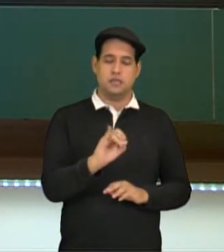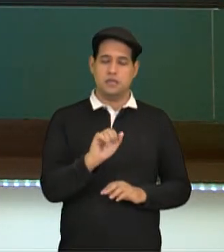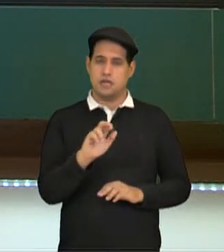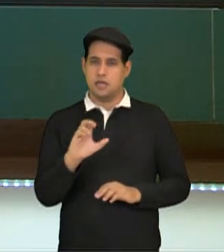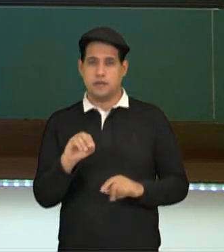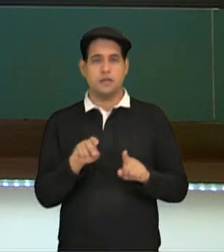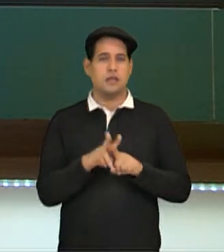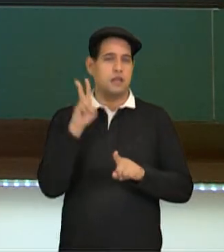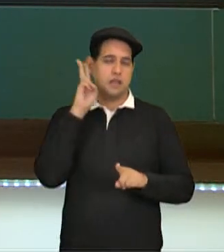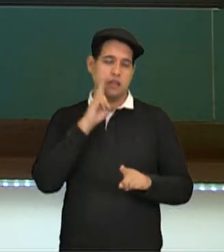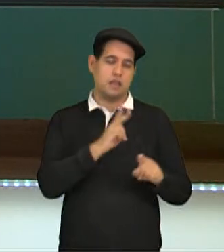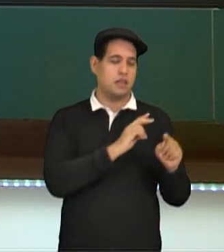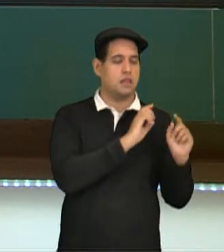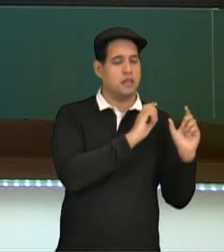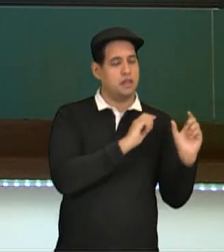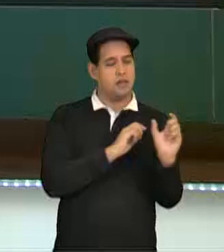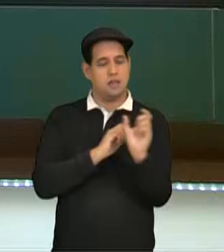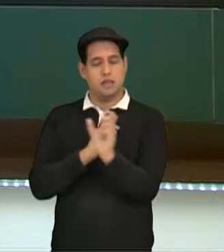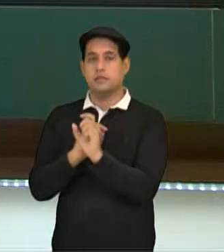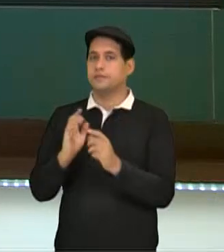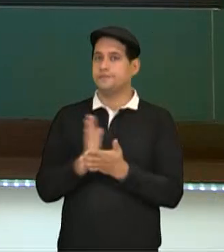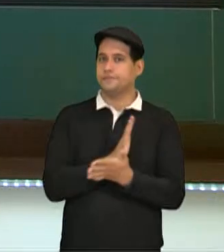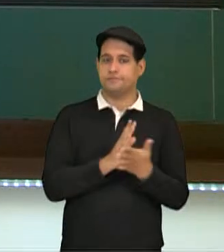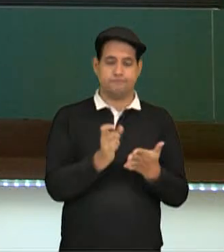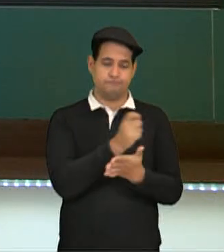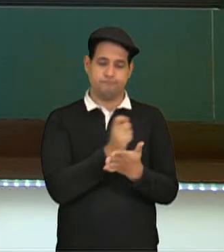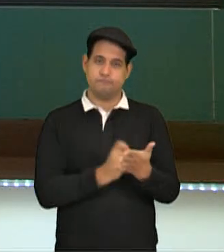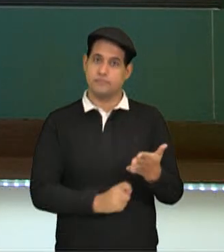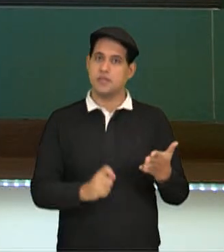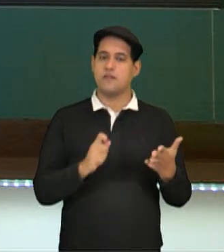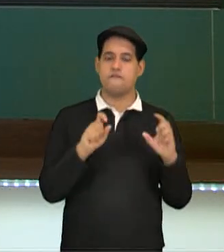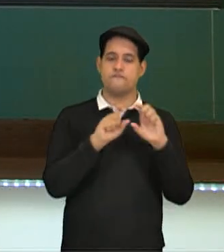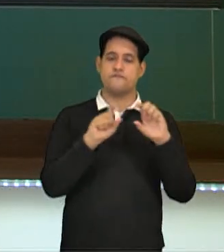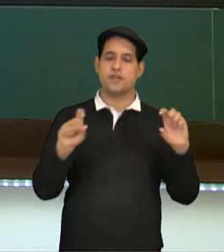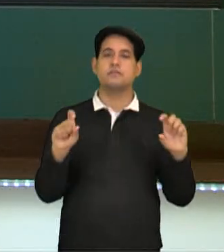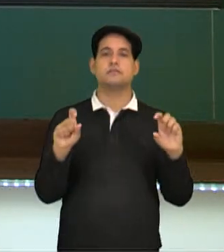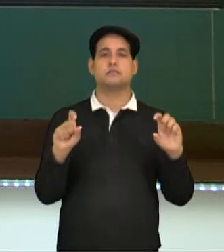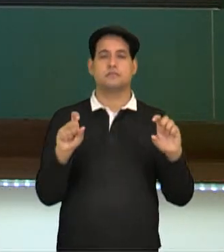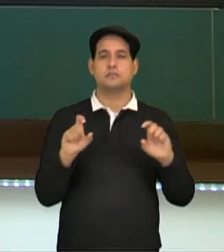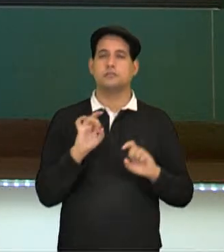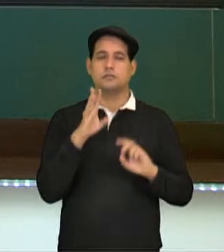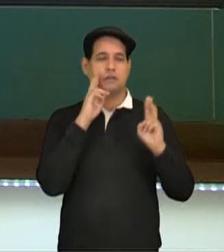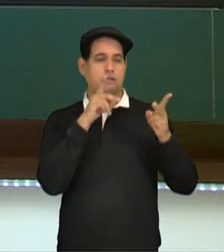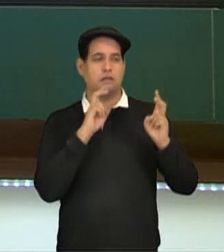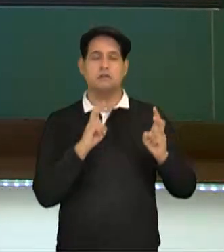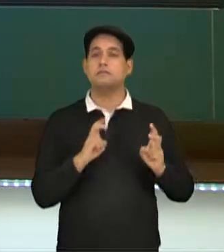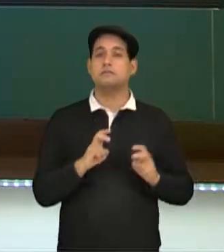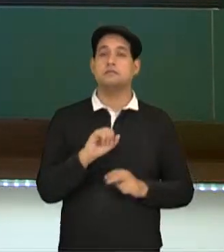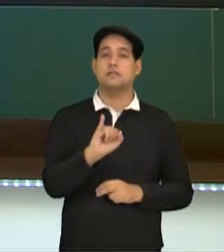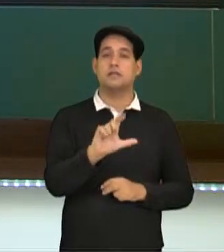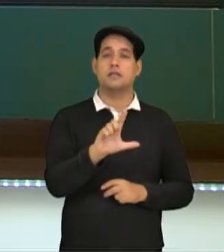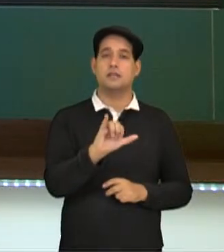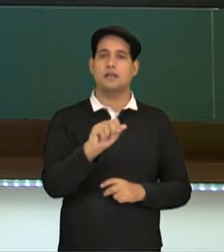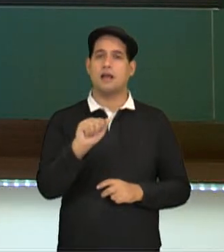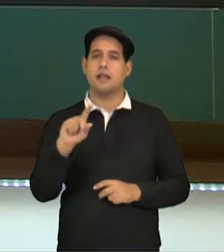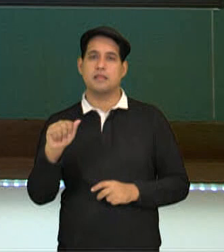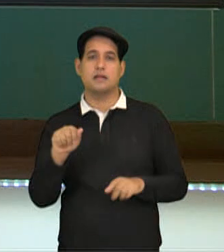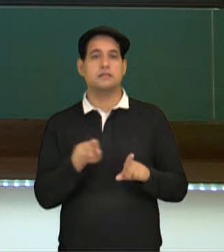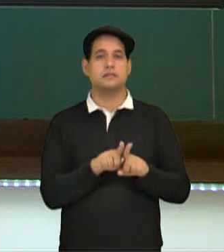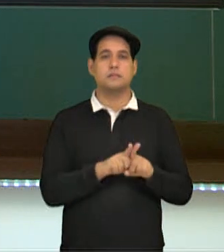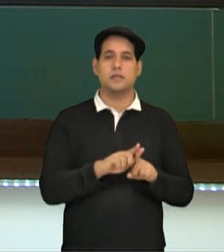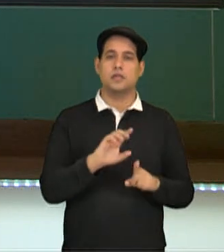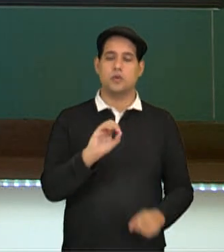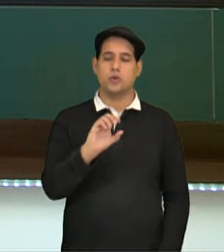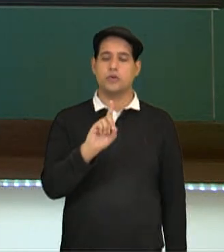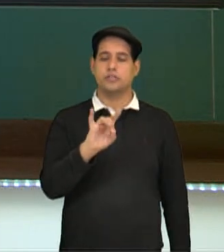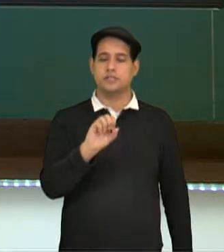história em quadrinhos. Às vezes nós temos romances escritos em versos, né? Basta ver ali a Ilíada e a Odisseia, escrita por Homero,